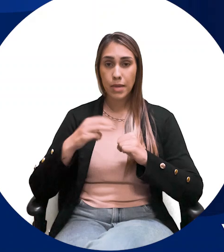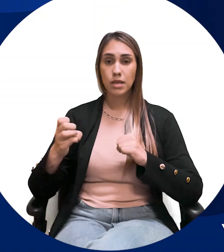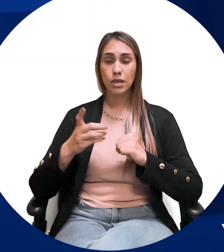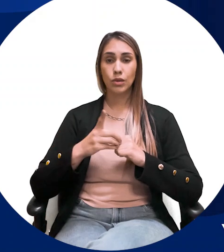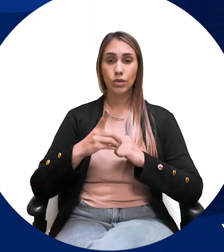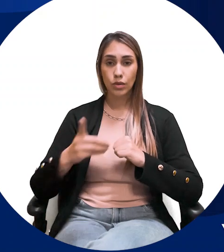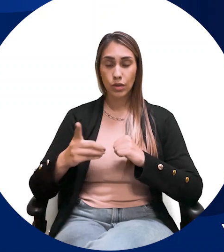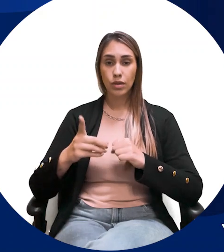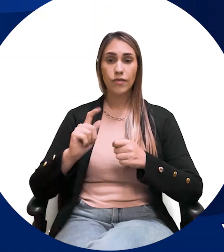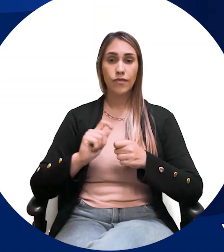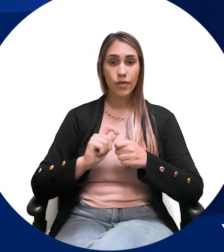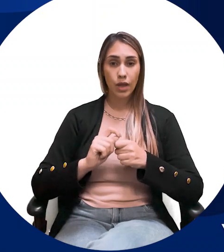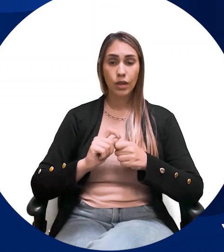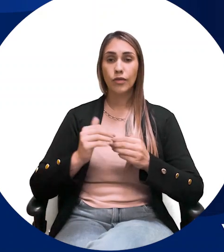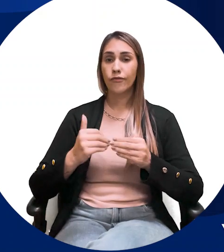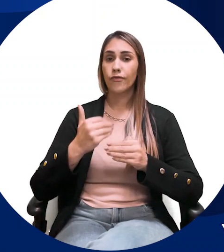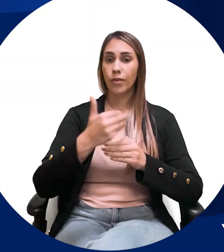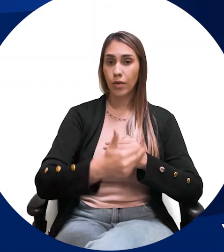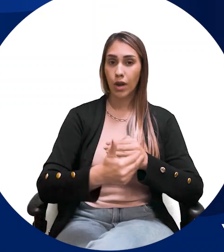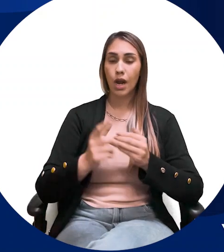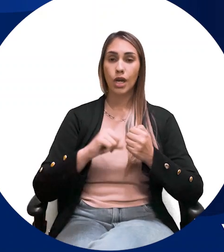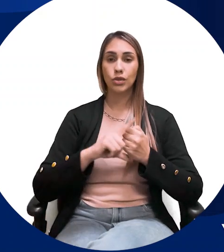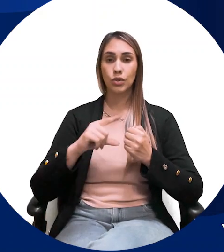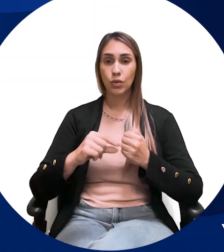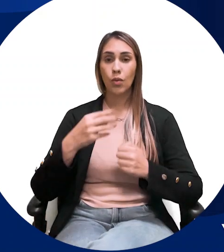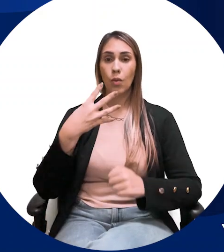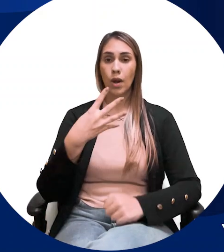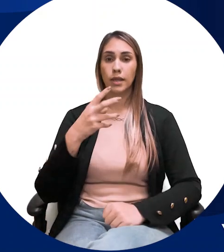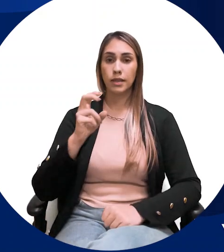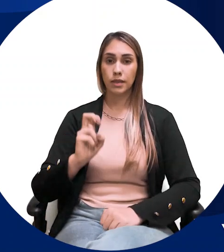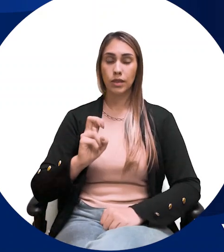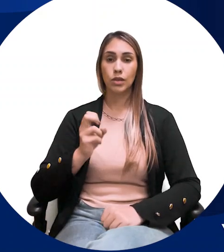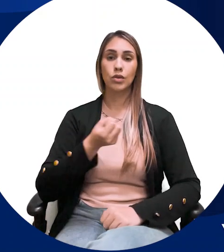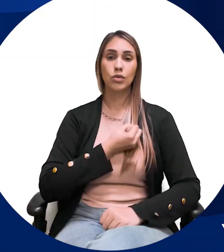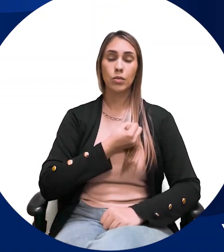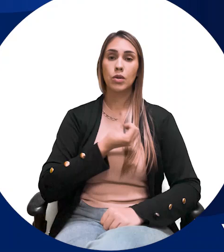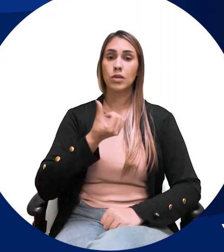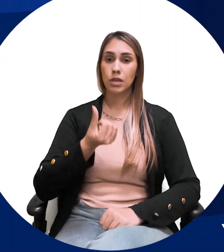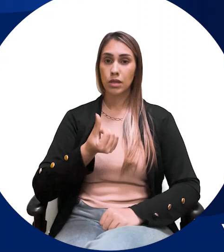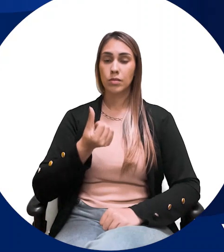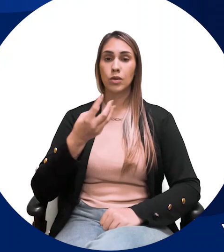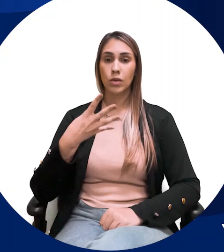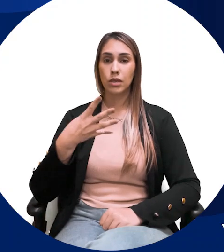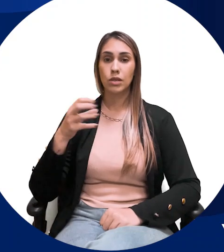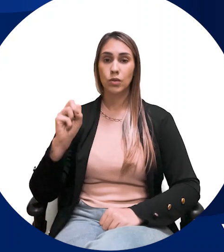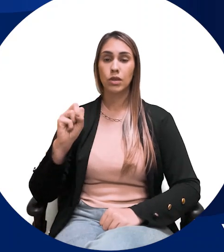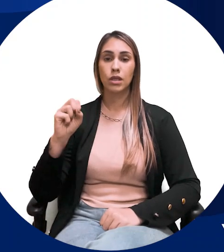reconhecimento/convalidação do mestrado ou doutorado realizado no exterior, conforme artigo 4º e 5º do Decreto número